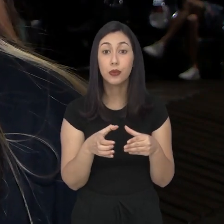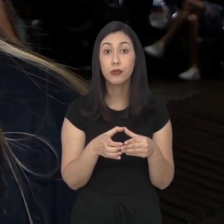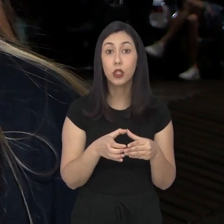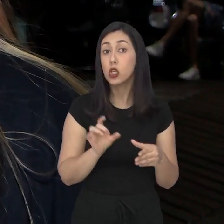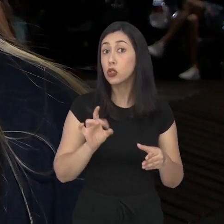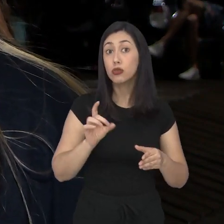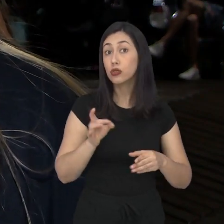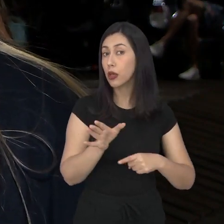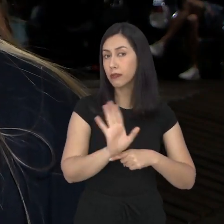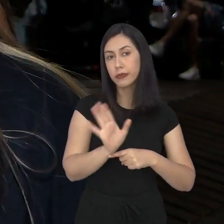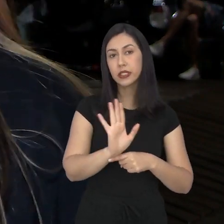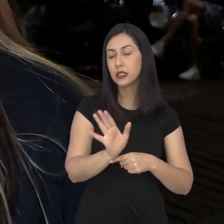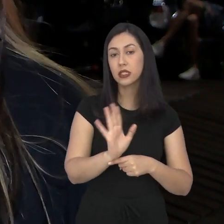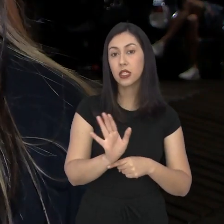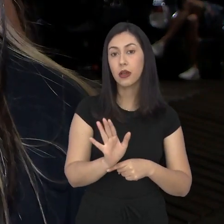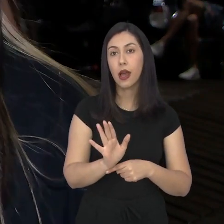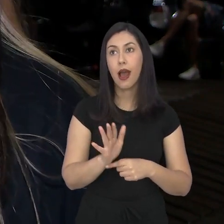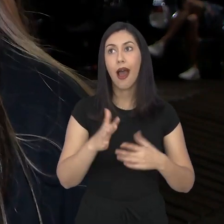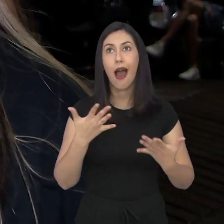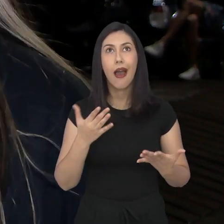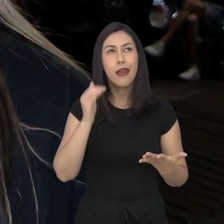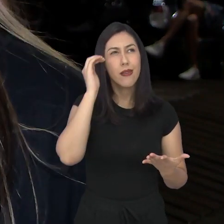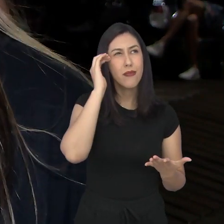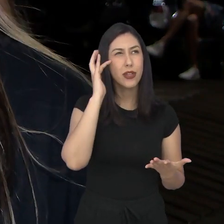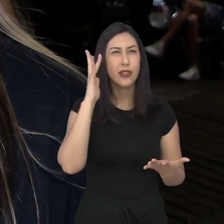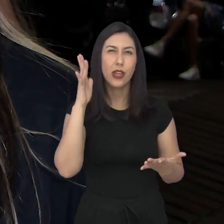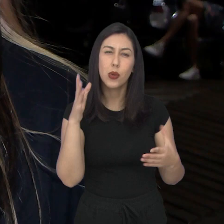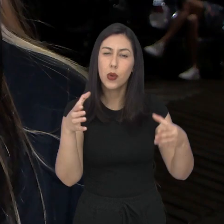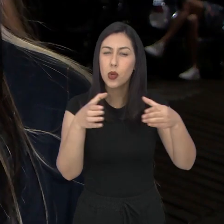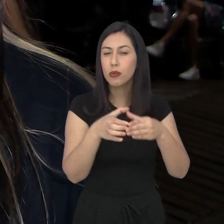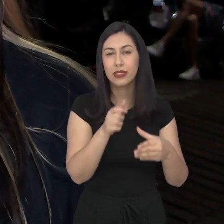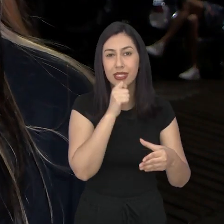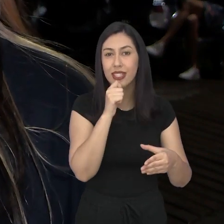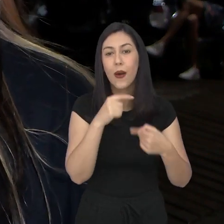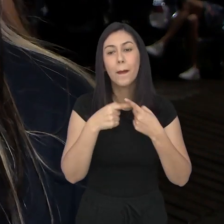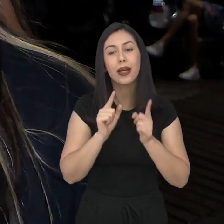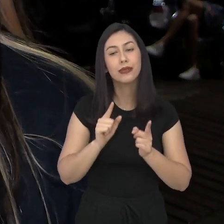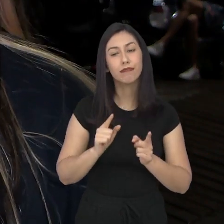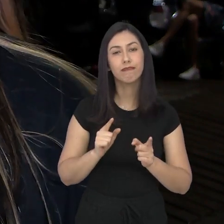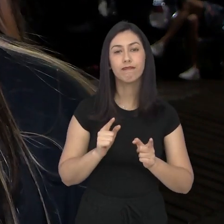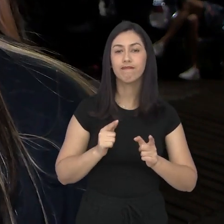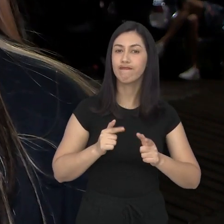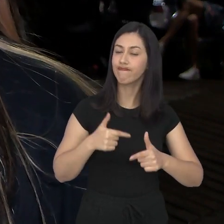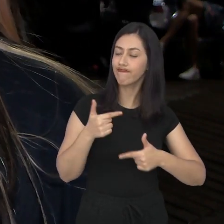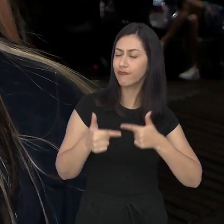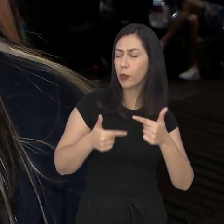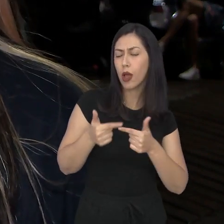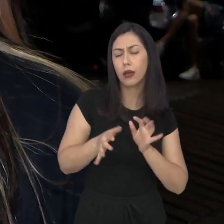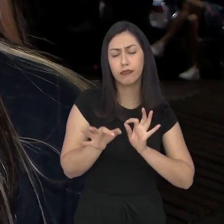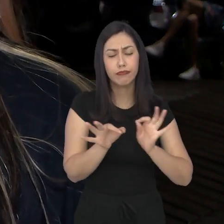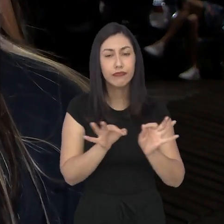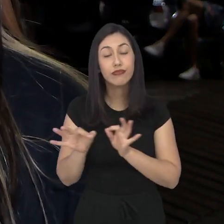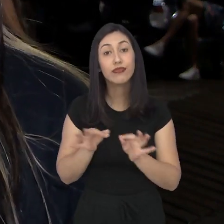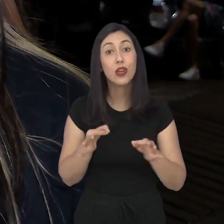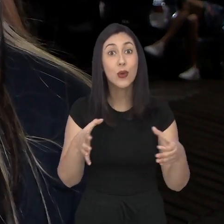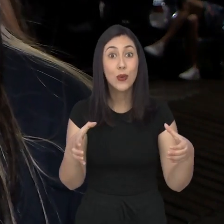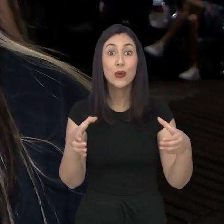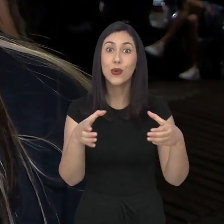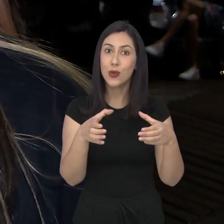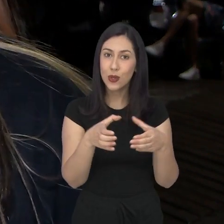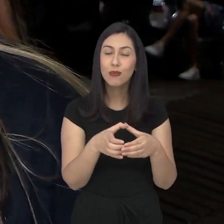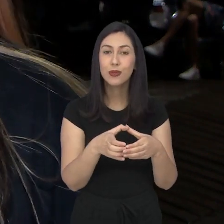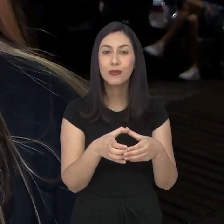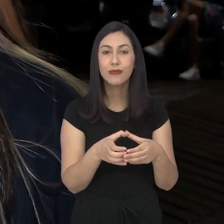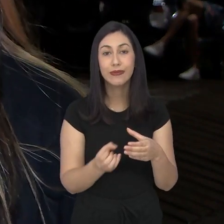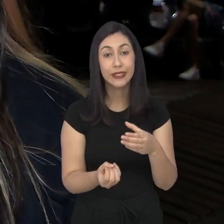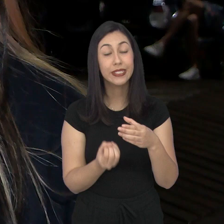formou apenas para apresentação. A gente não tinha de início essa ideia de formar o grupo, mas depois a gente acabou se afeiçoando até mesmo umas às outras, a